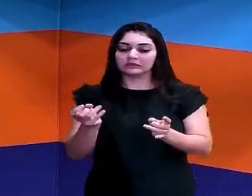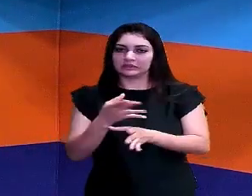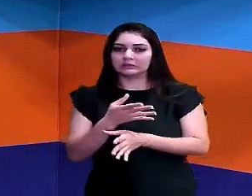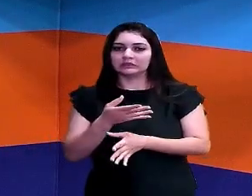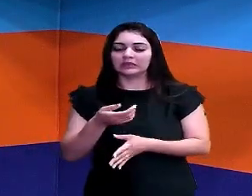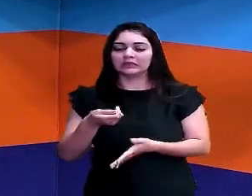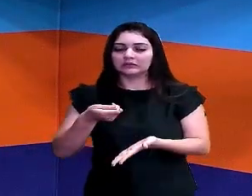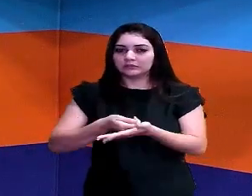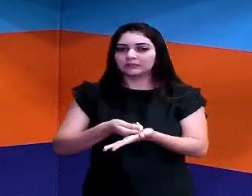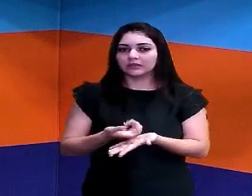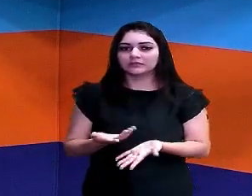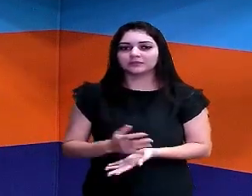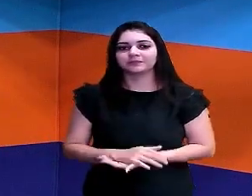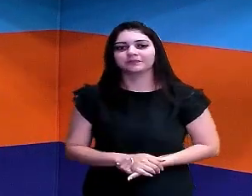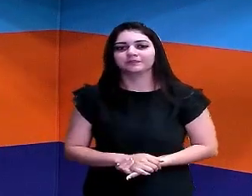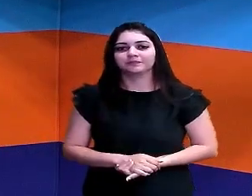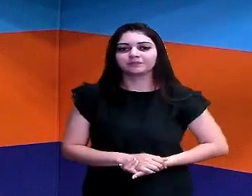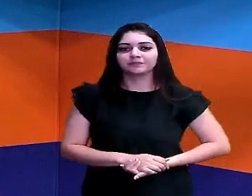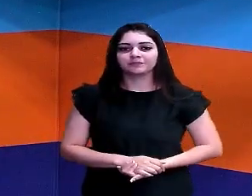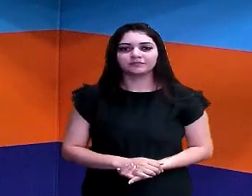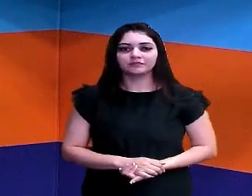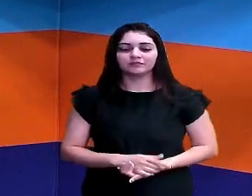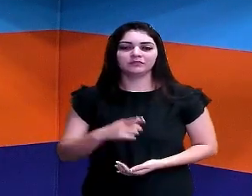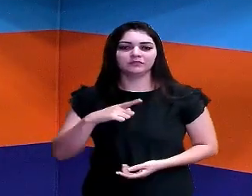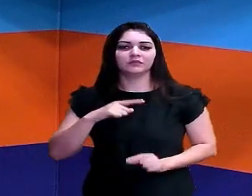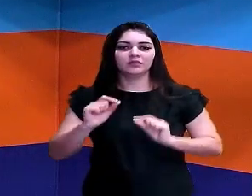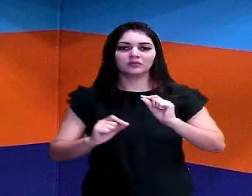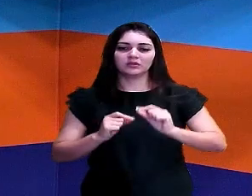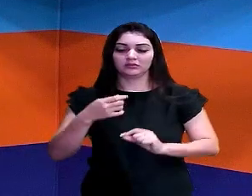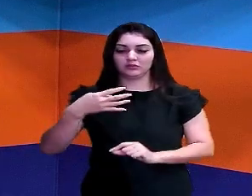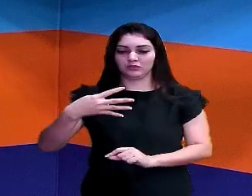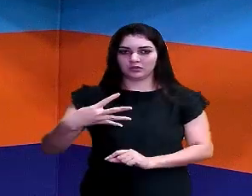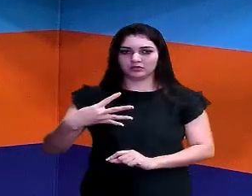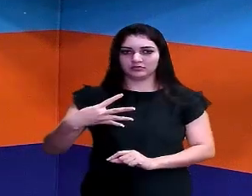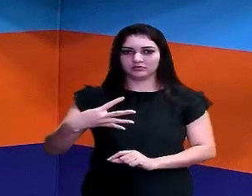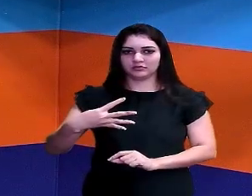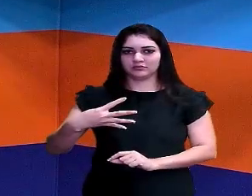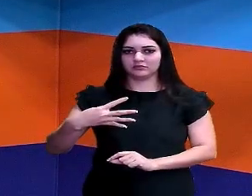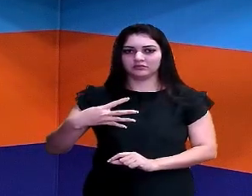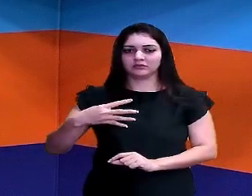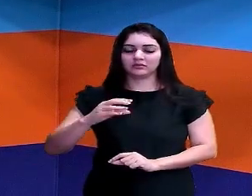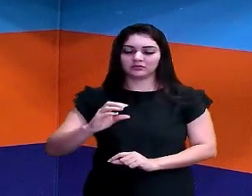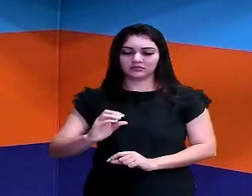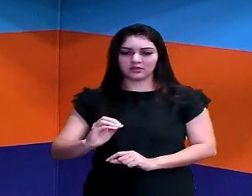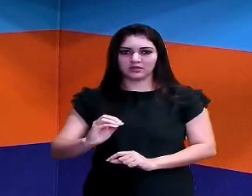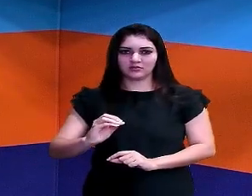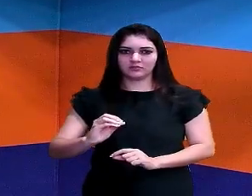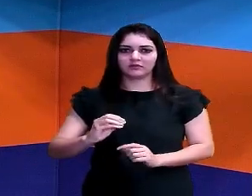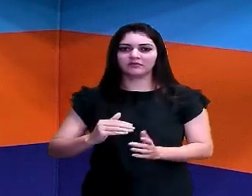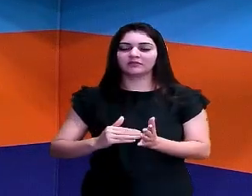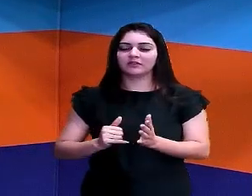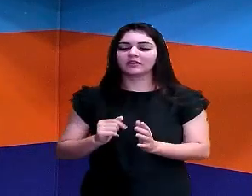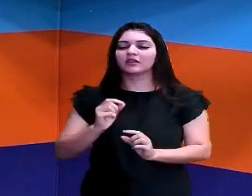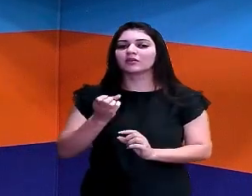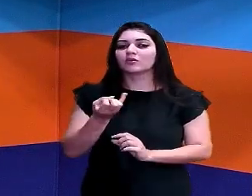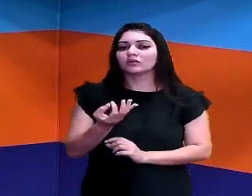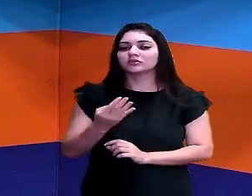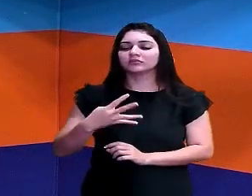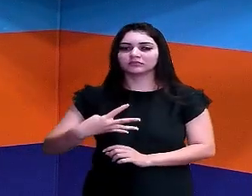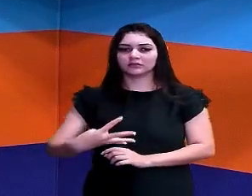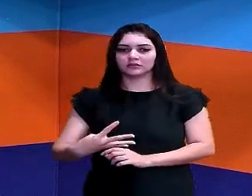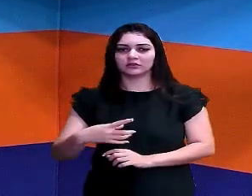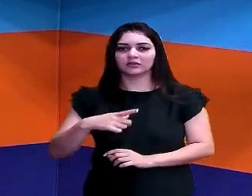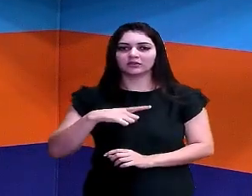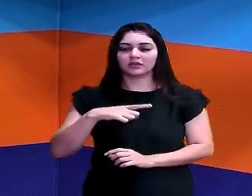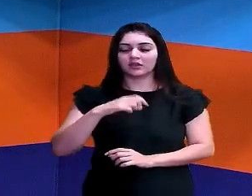pagar a dívida. Então, ó, eu tenho 4 e tiro 0, fica 4, né? Eu tenho